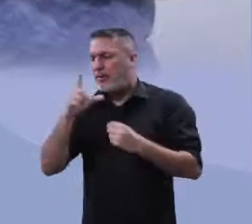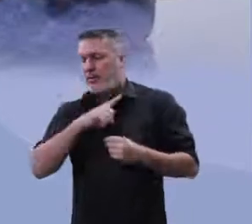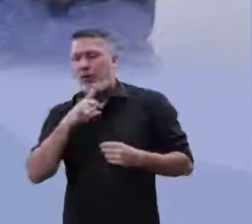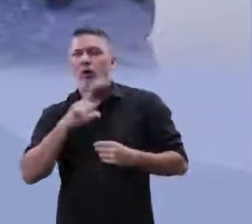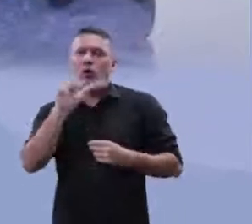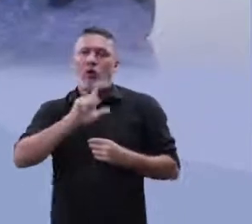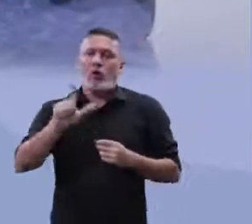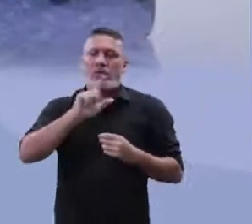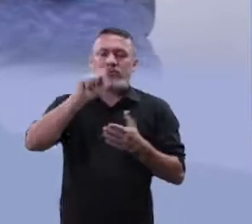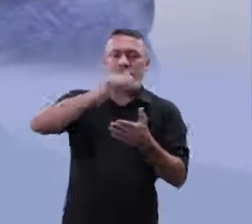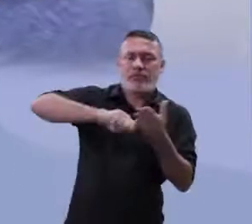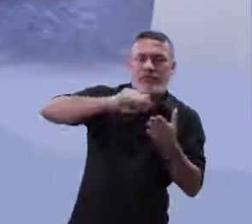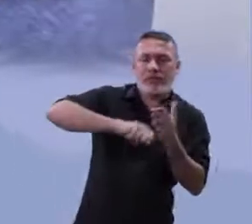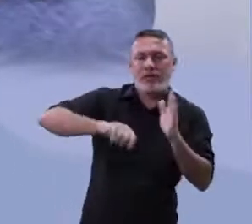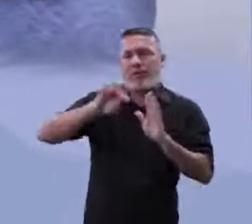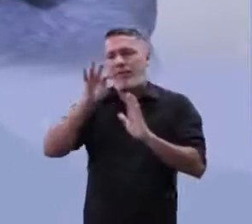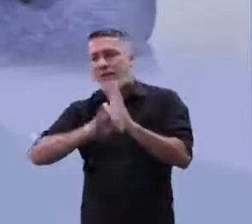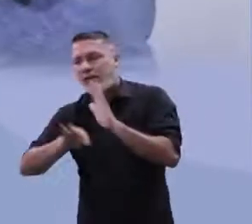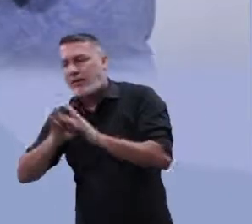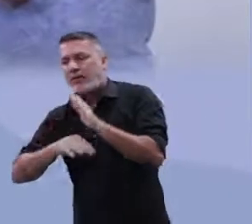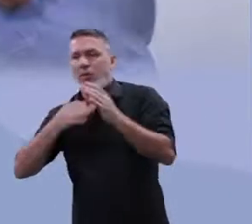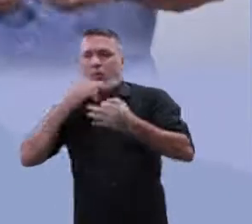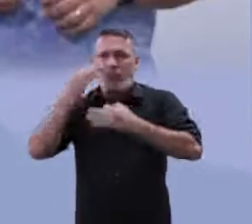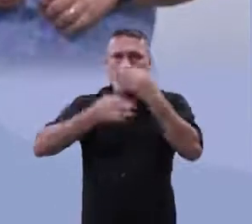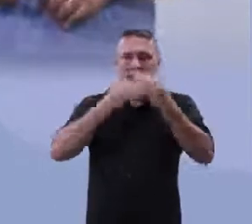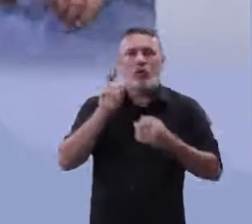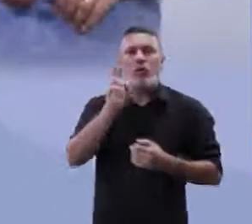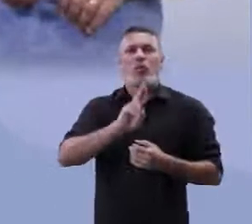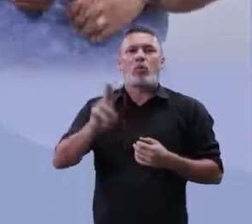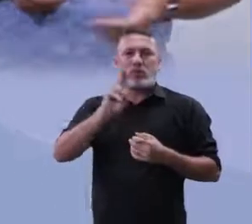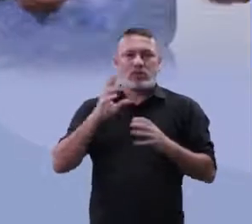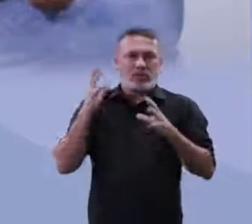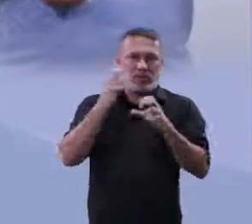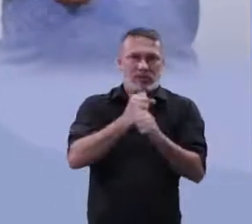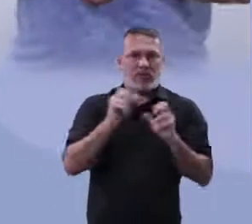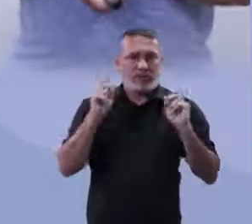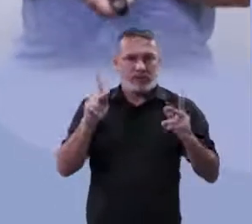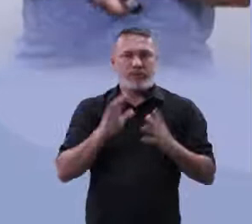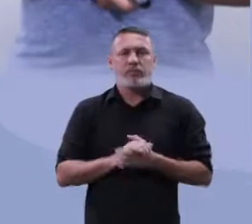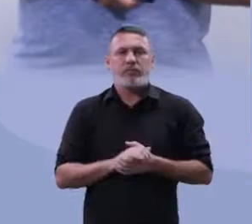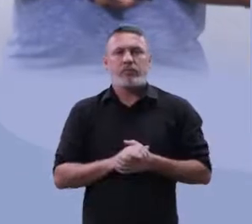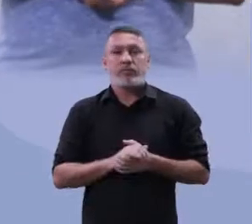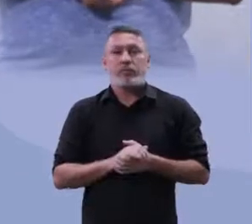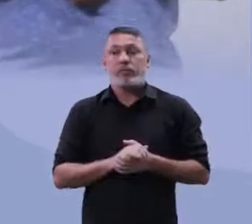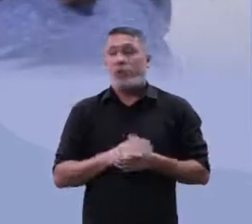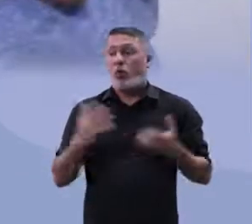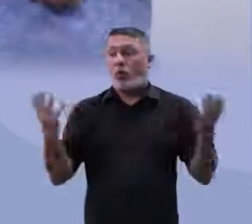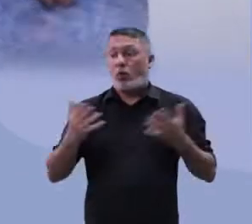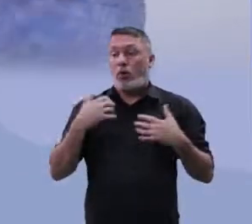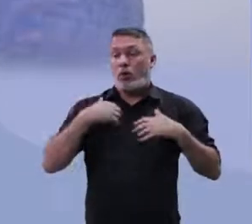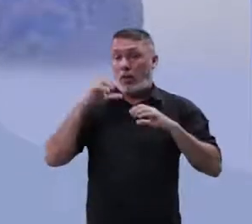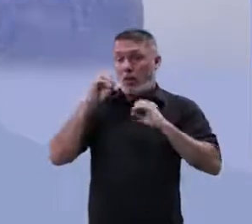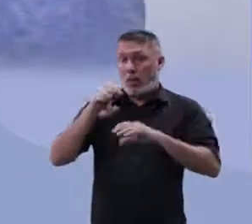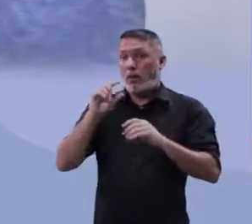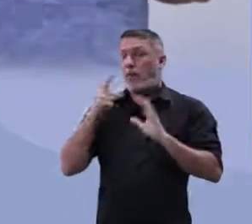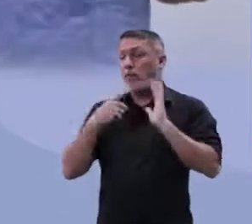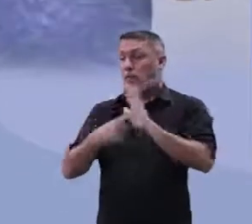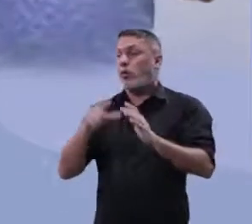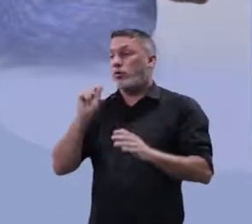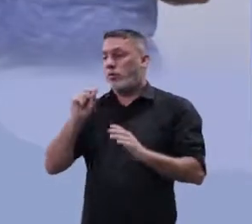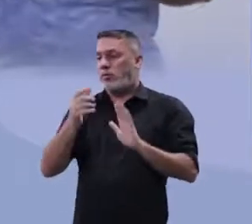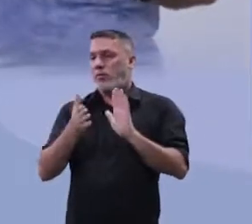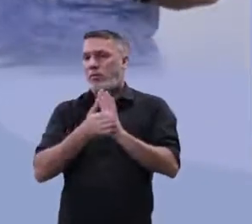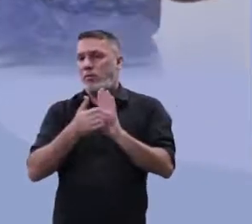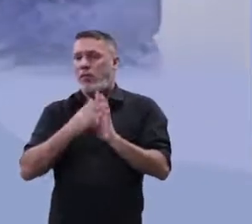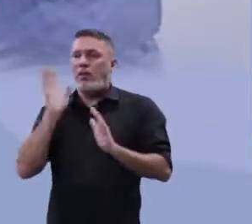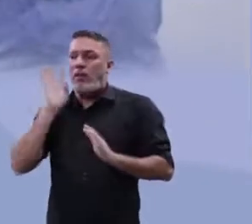aula, anote algumas questões, alguns elementos e utilize na sua redação. A nossa aula de hoje, nós vamos apresentar uma proposta